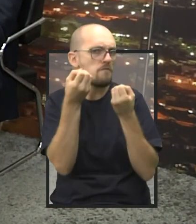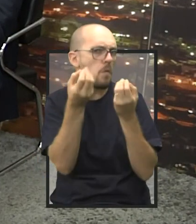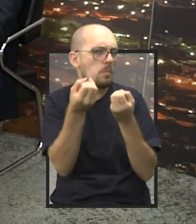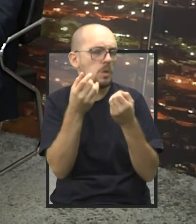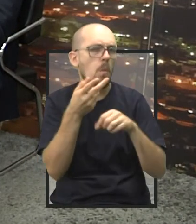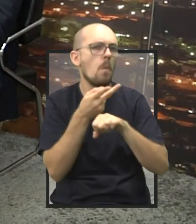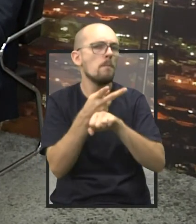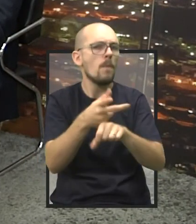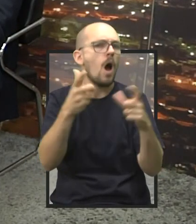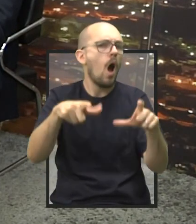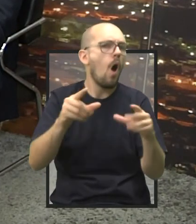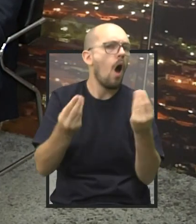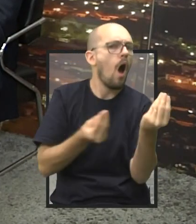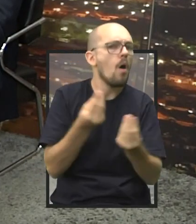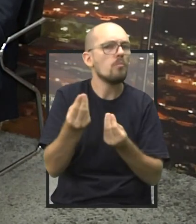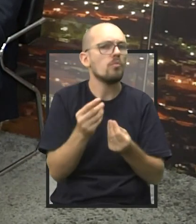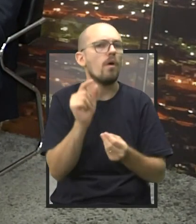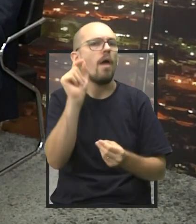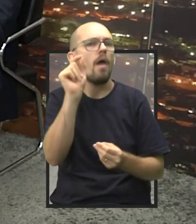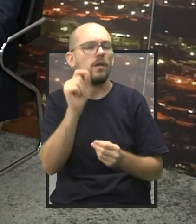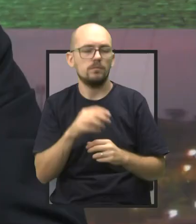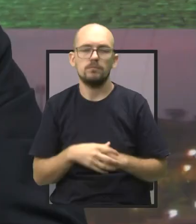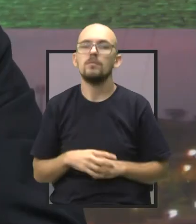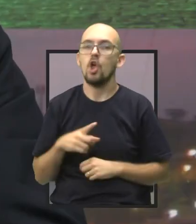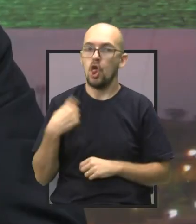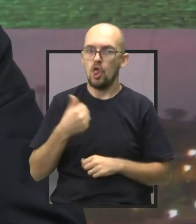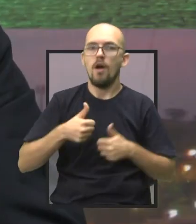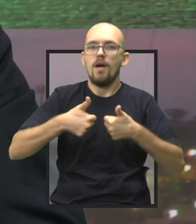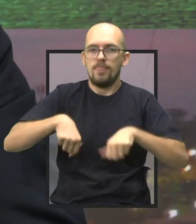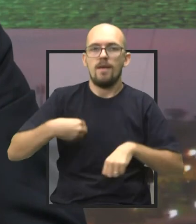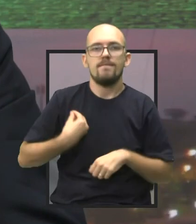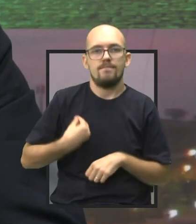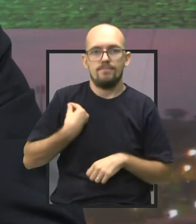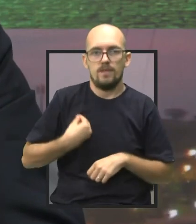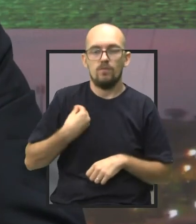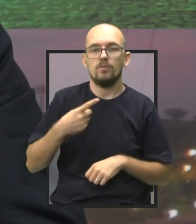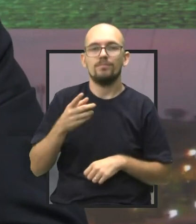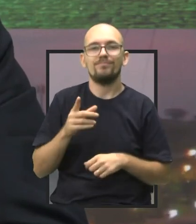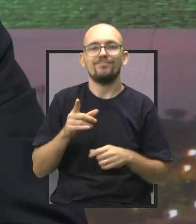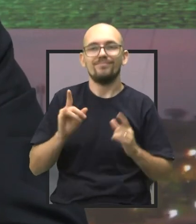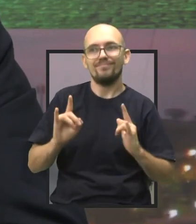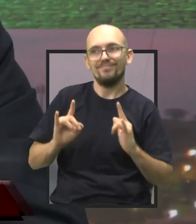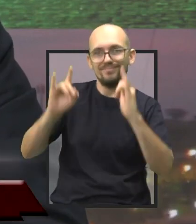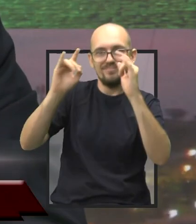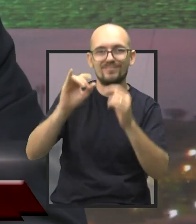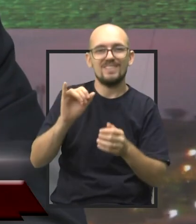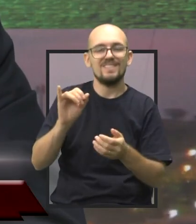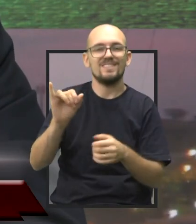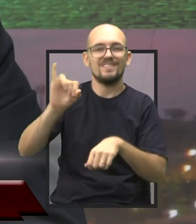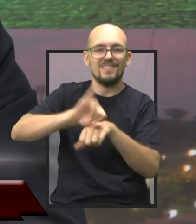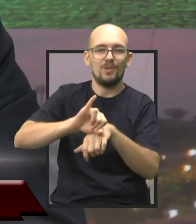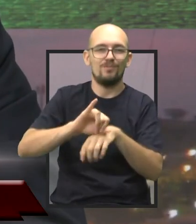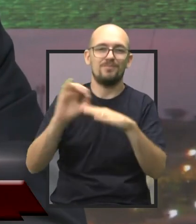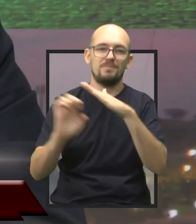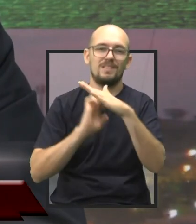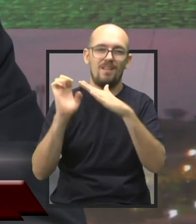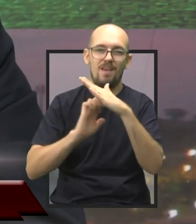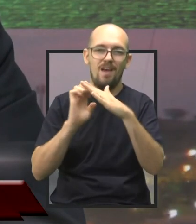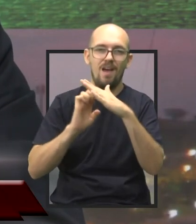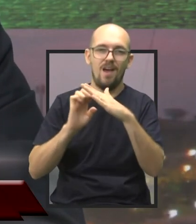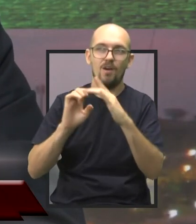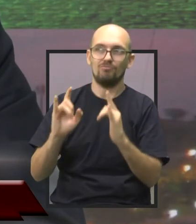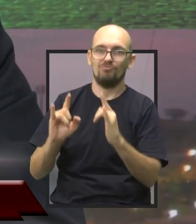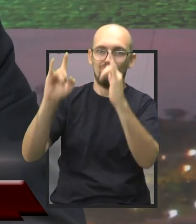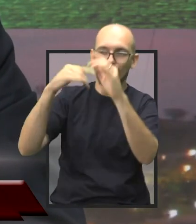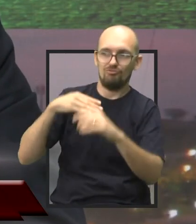pode procurar onde, quem? Estamos lá no Centro Empresarial. Estou lá pessoalmente, podem me procurar,